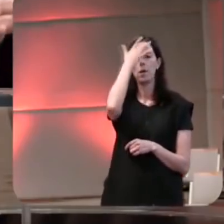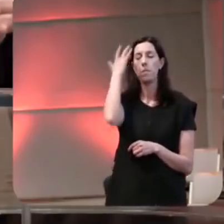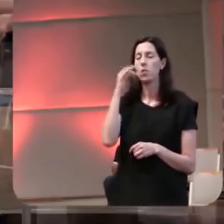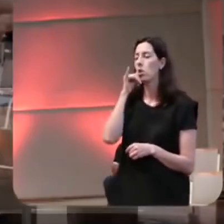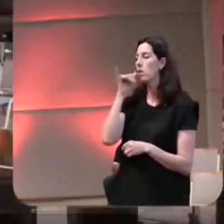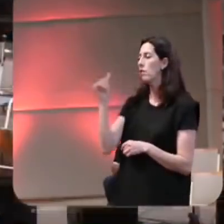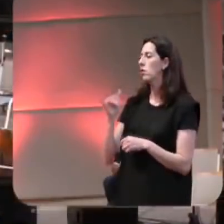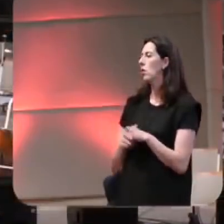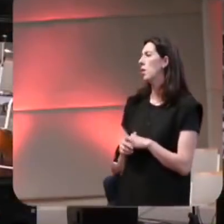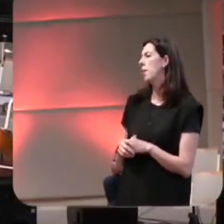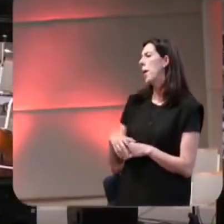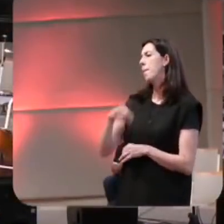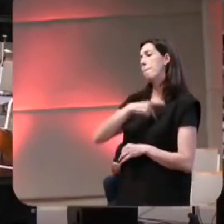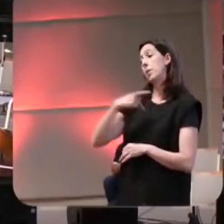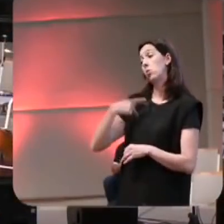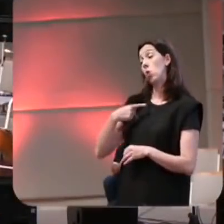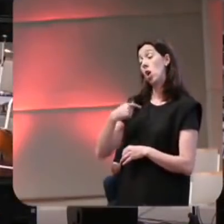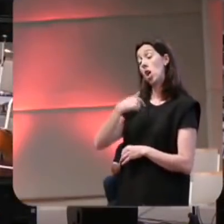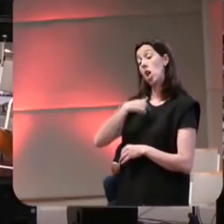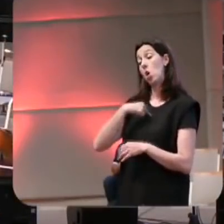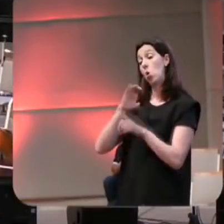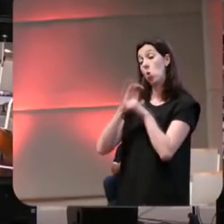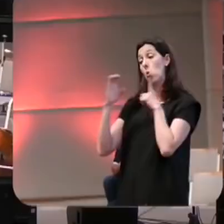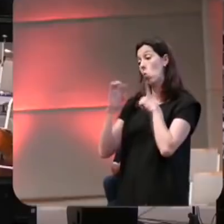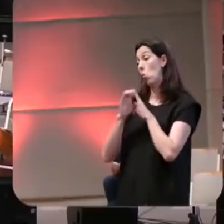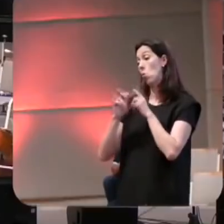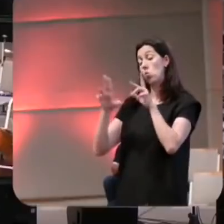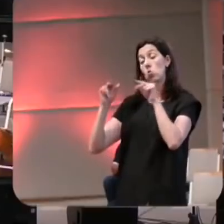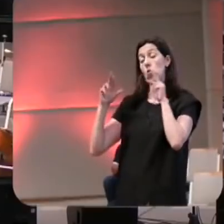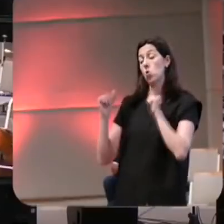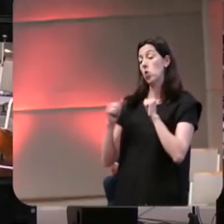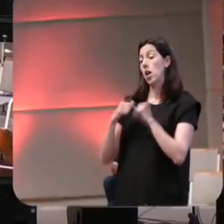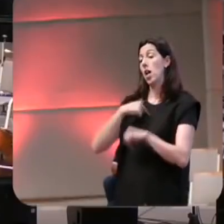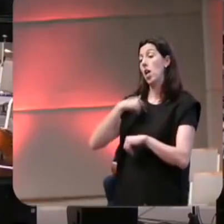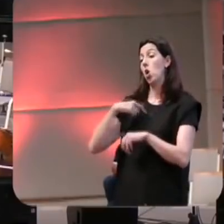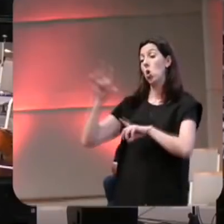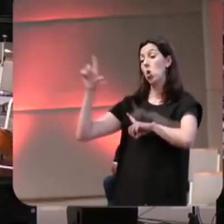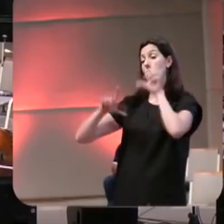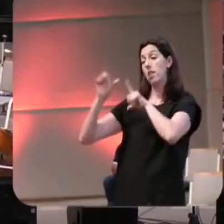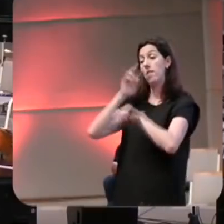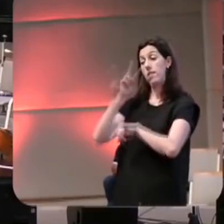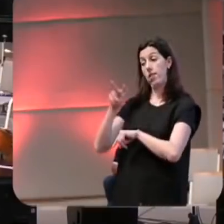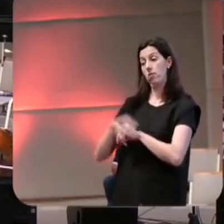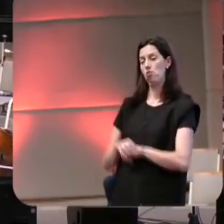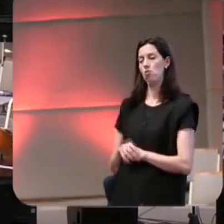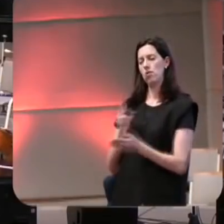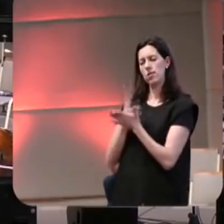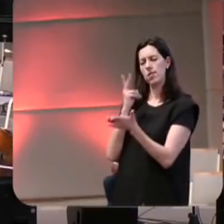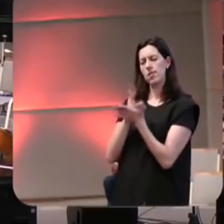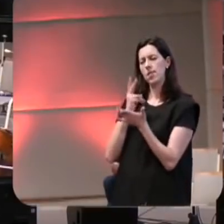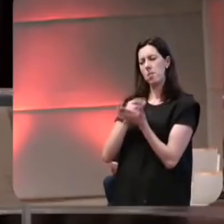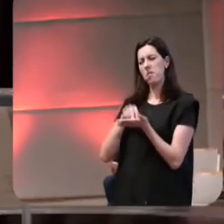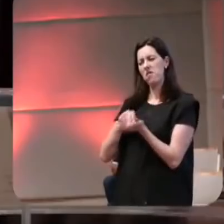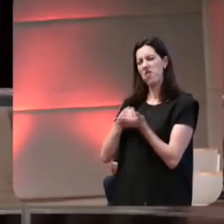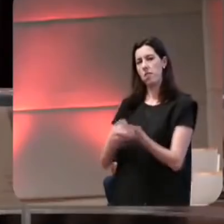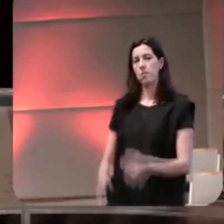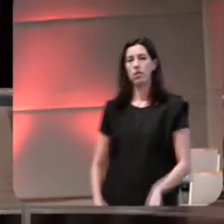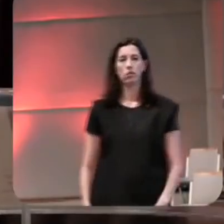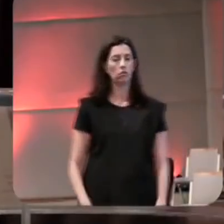Mas eu disse, e a comunhão? E a vida espiritual? Como é que